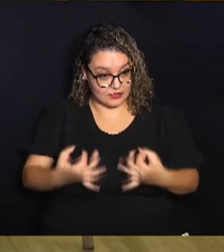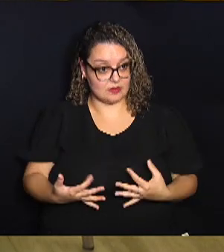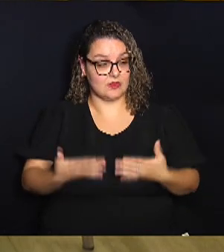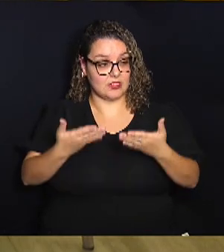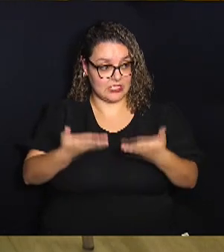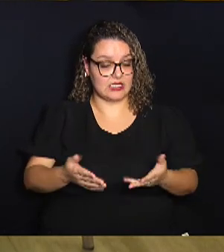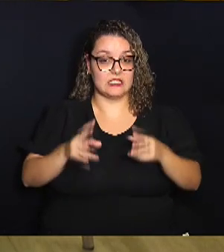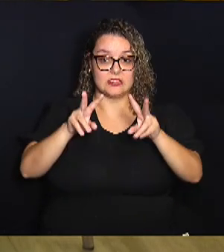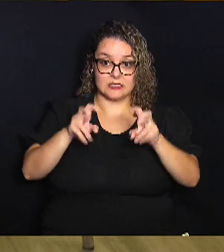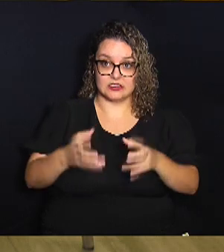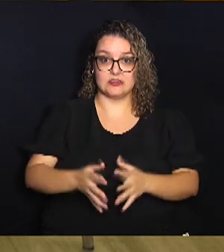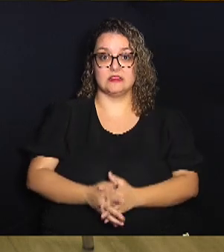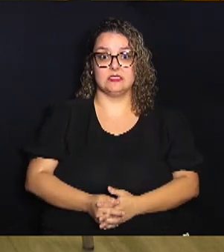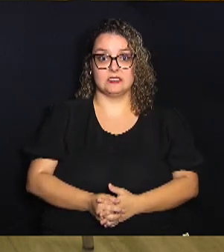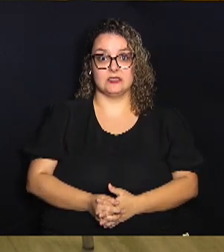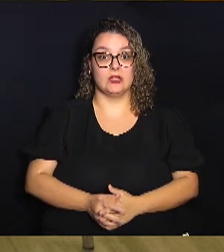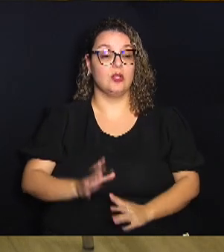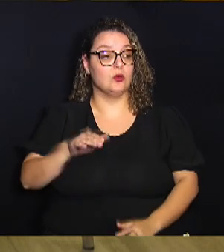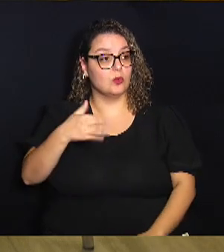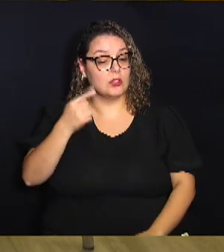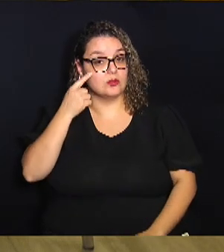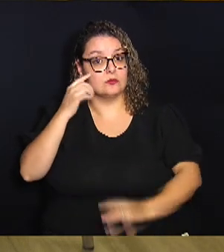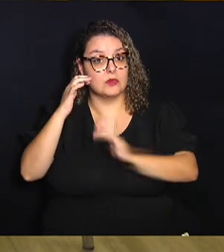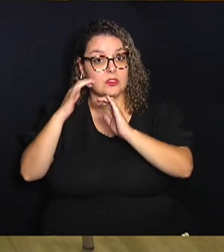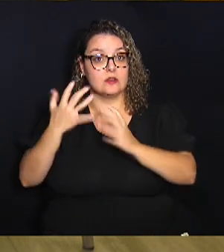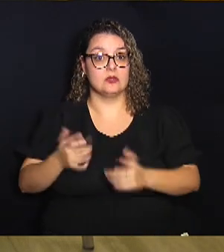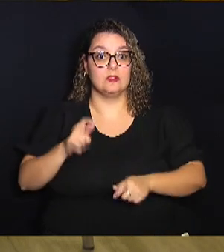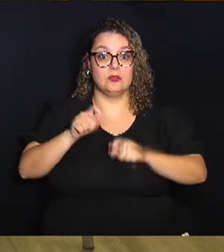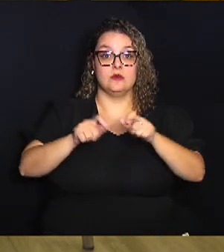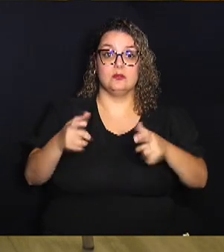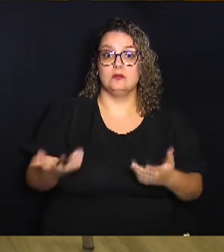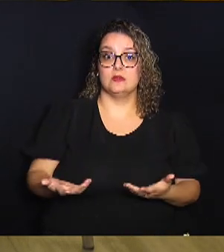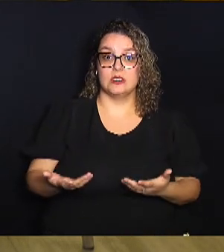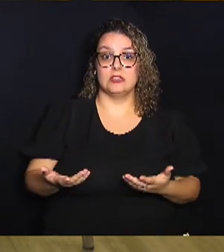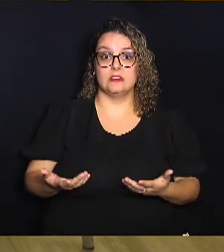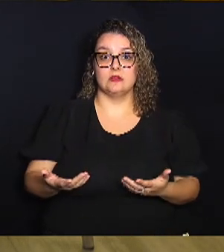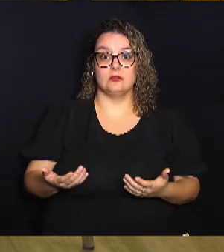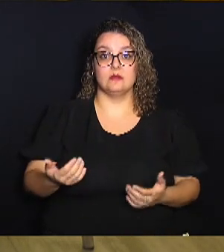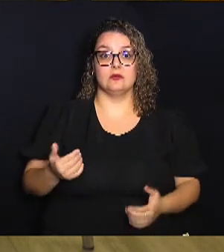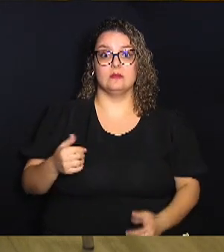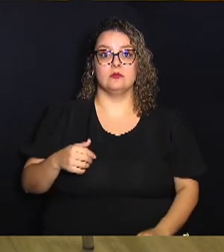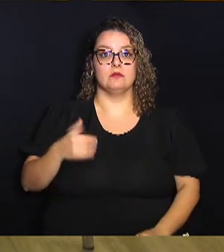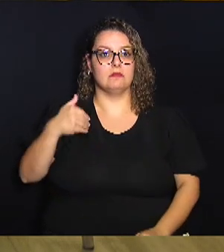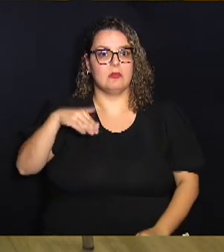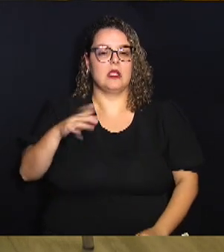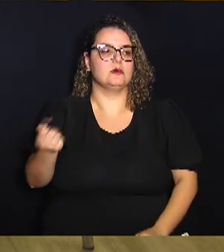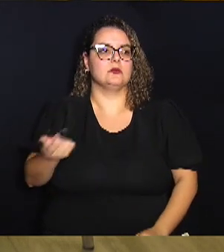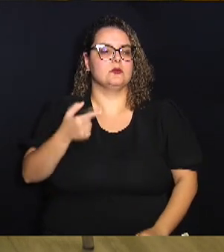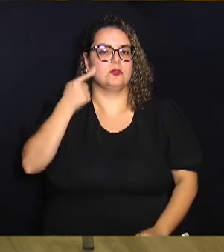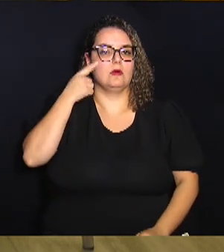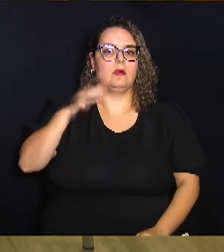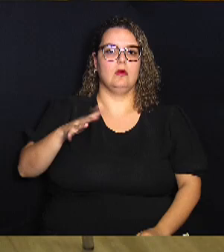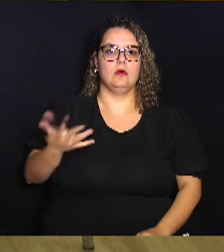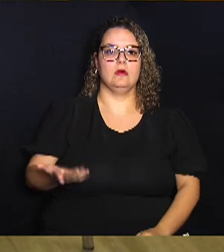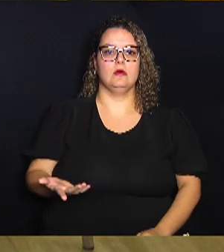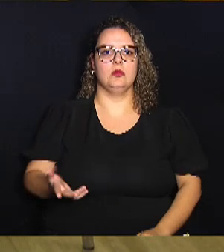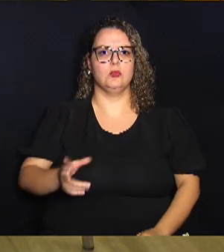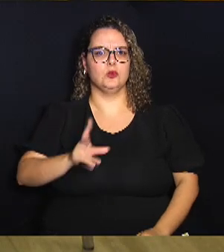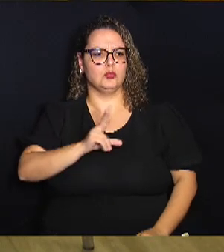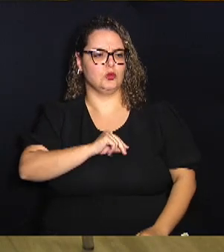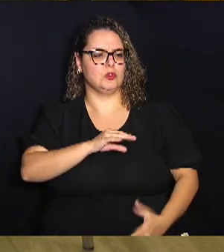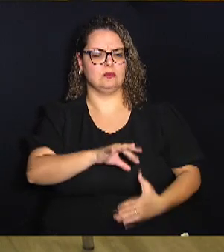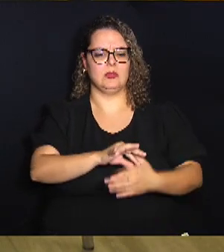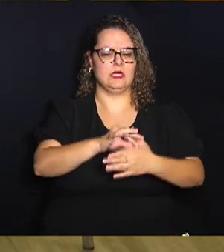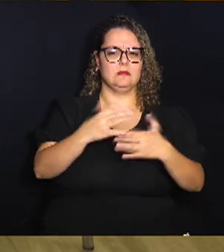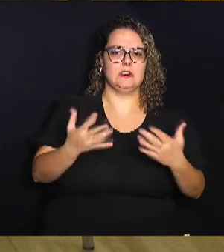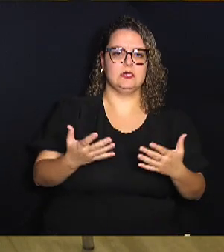esse tema, né, quando a gente pensa pessoas que vão além do óbvio, geralmente você fala, nossa, é uma liderança, tem